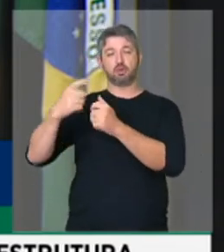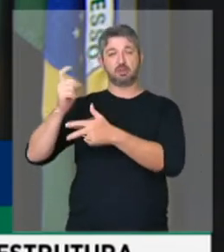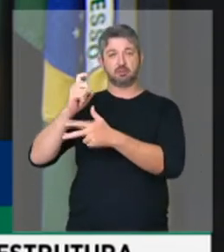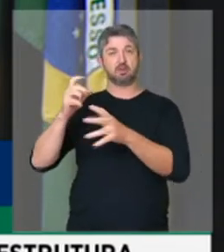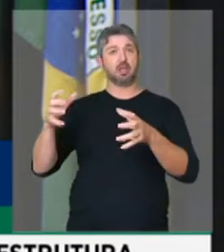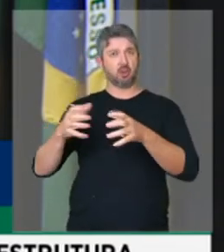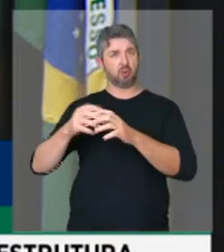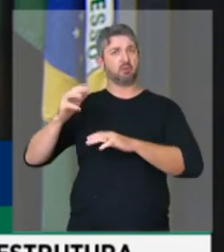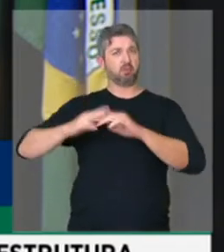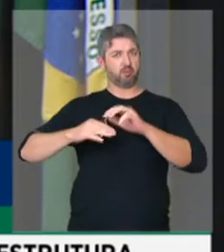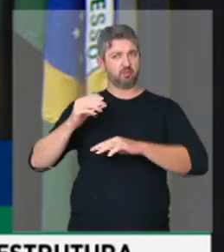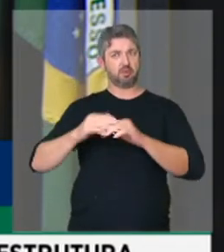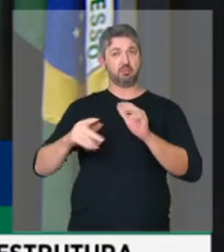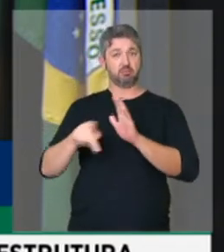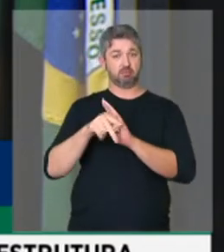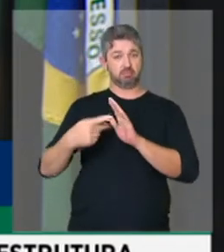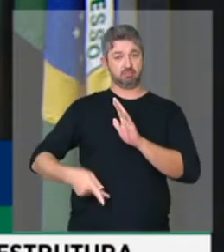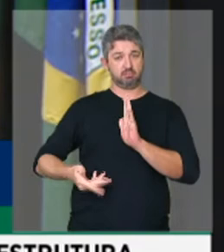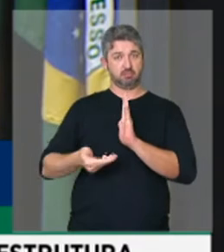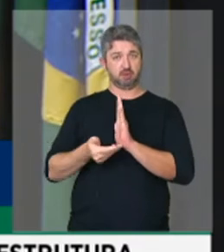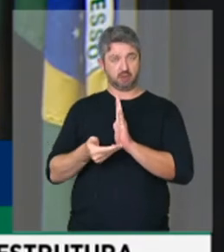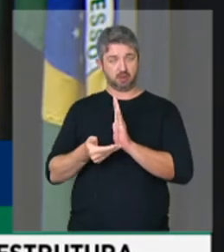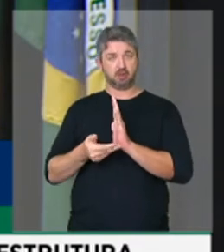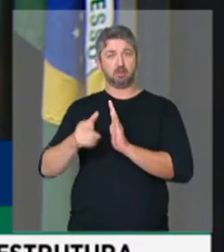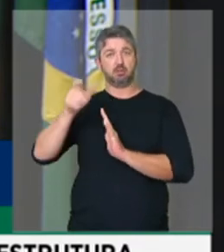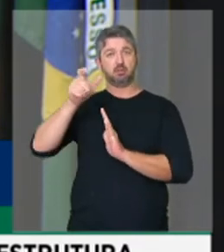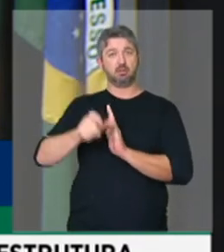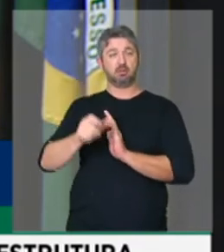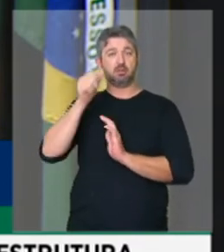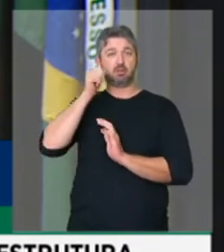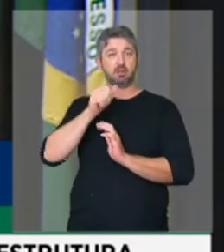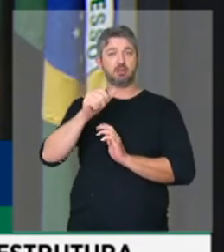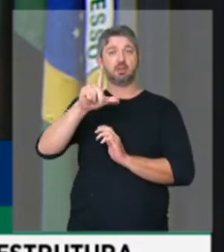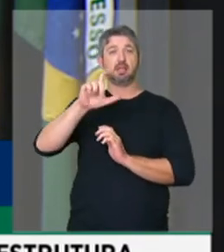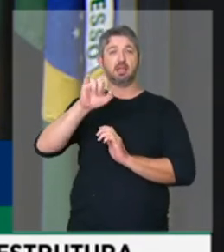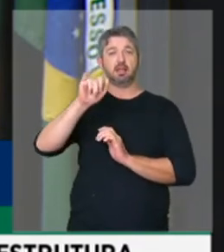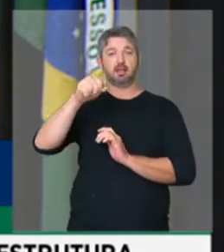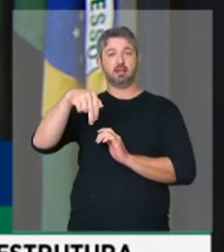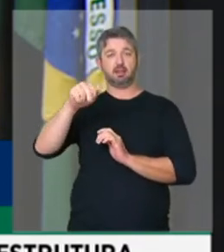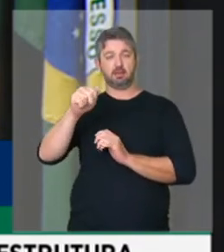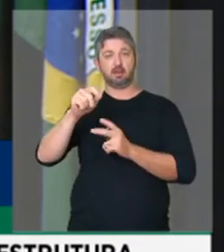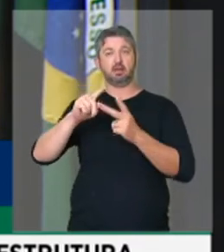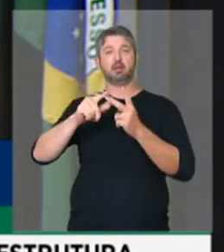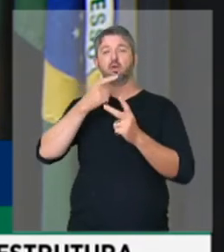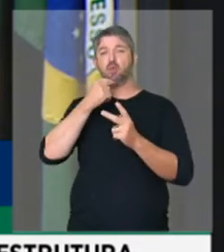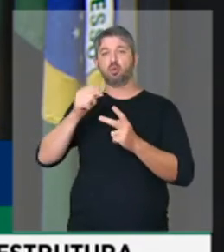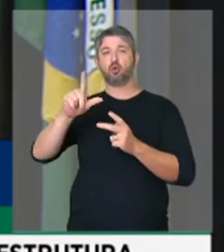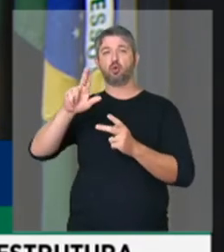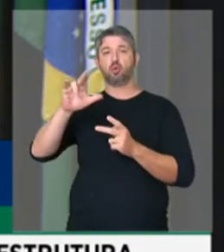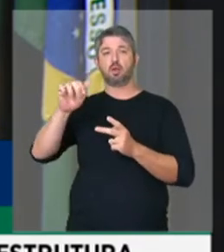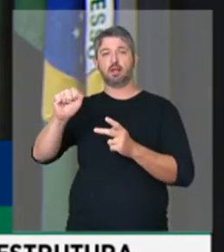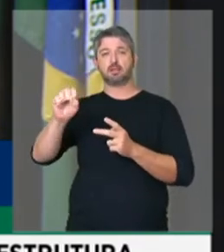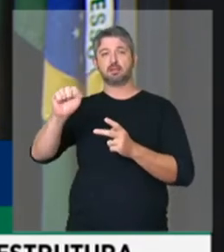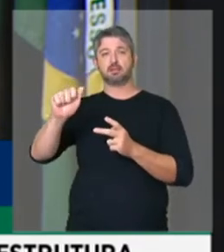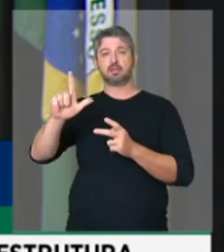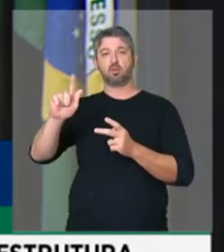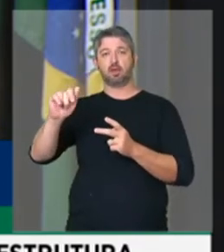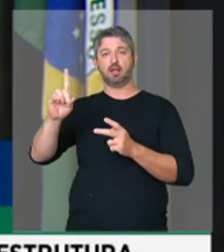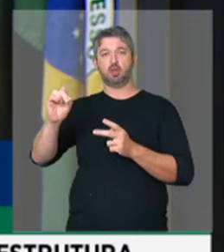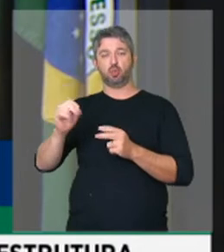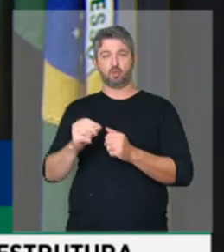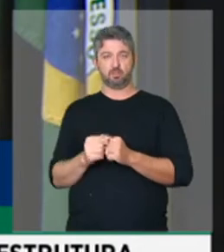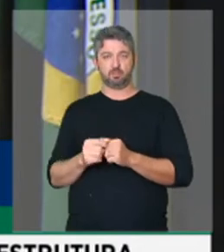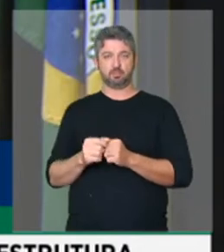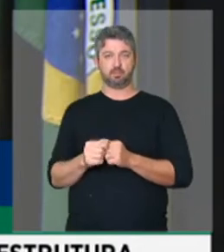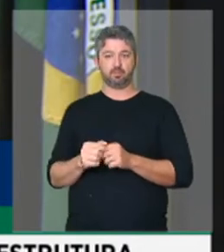equipe de consultores dessa casa, nas pessoas da consultora Liana Issa e do consultor Lucas Salgado. E ao meu